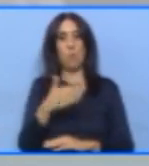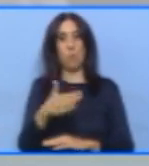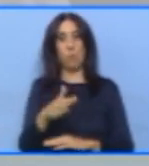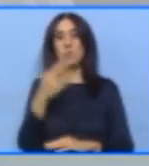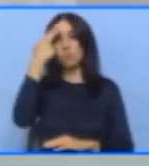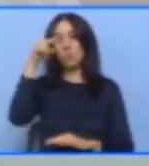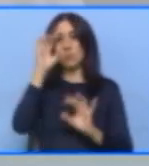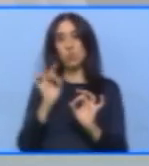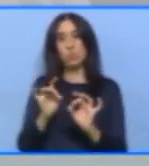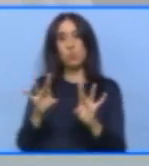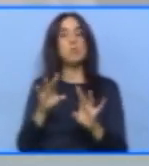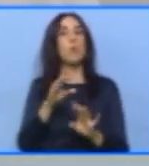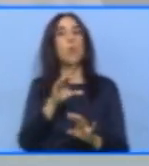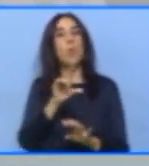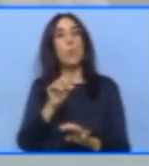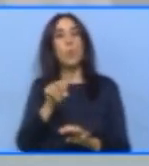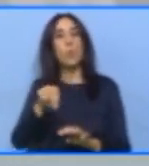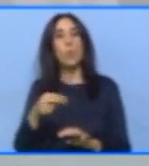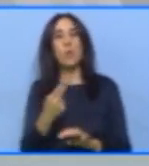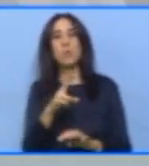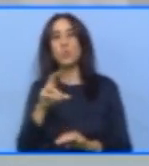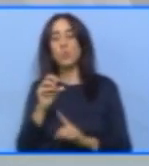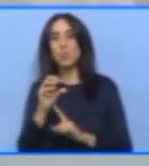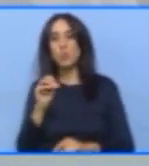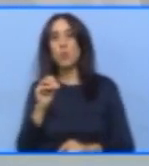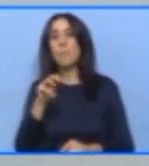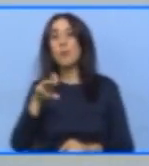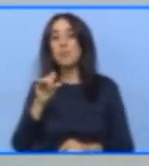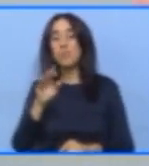de Moçambique, Lourenço Marques, no próprio domingo de Páscoa.